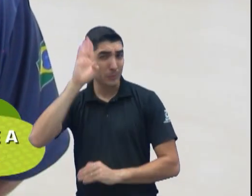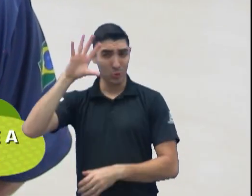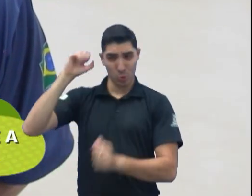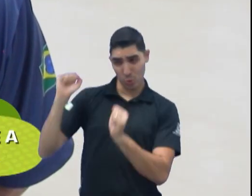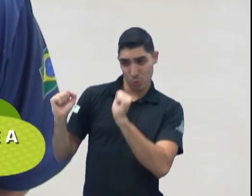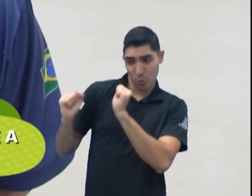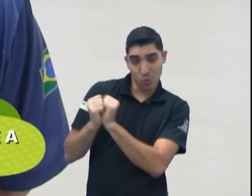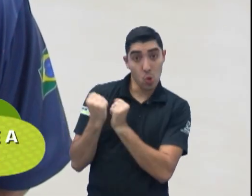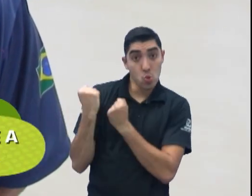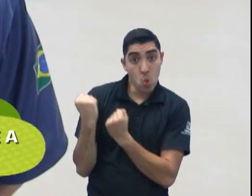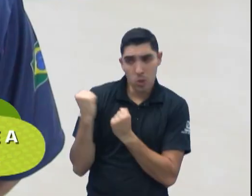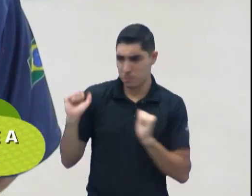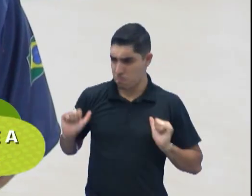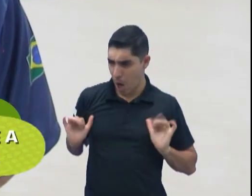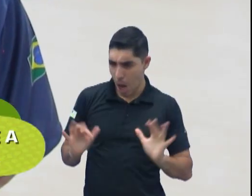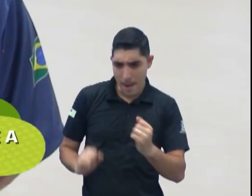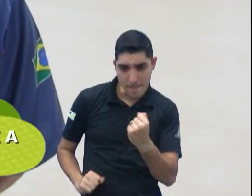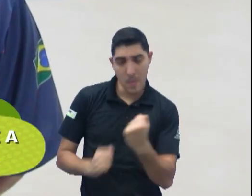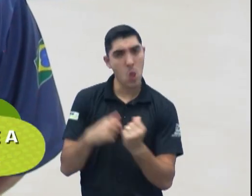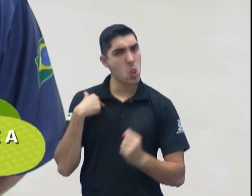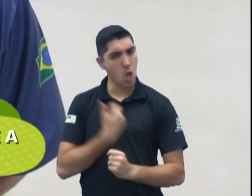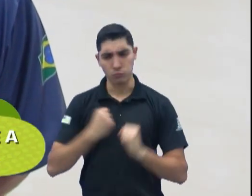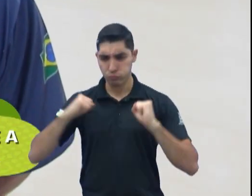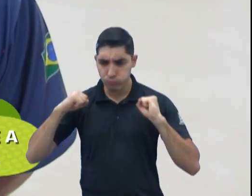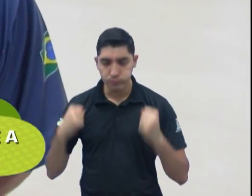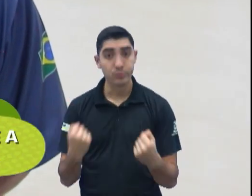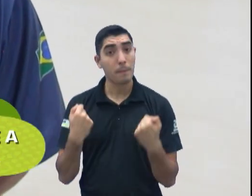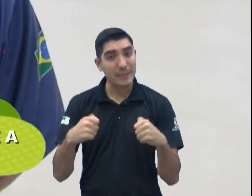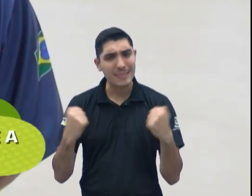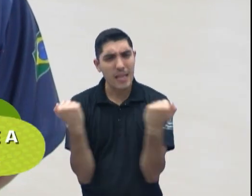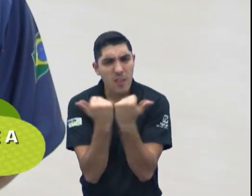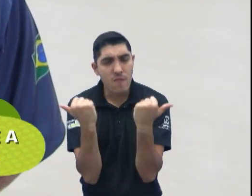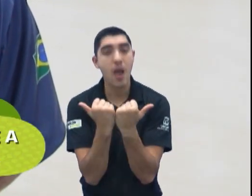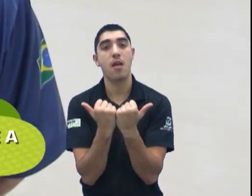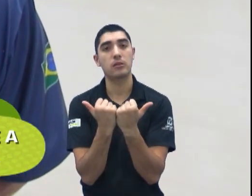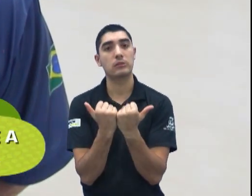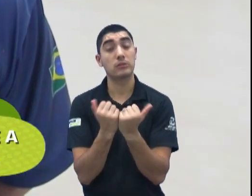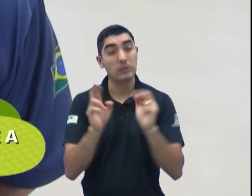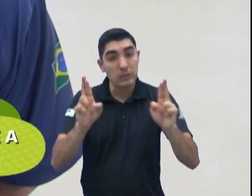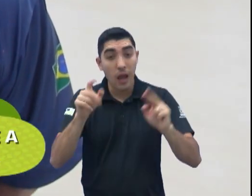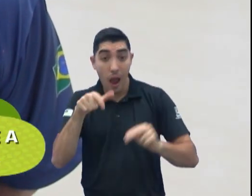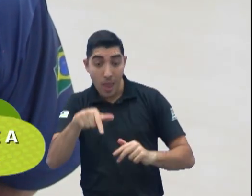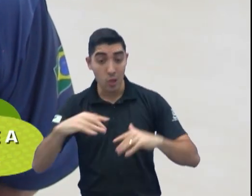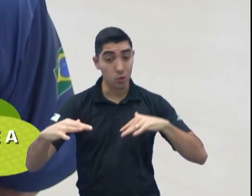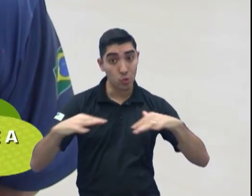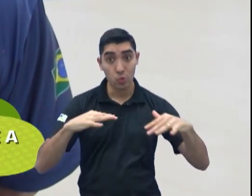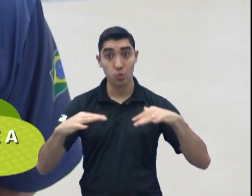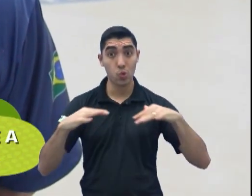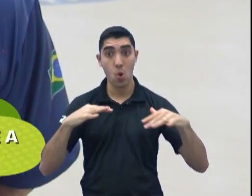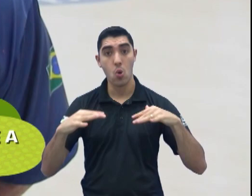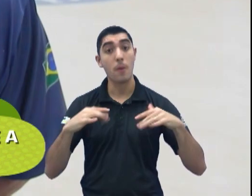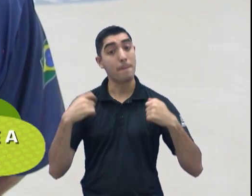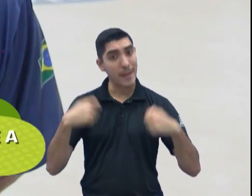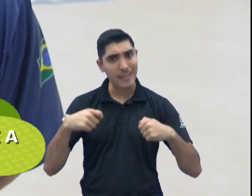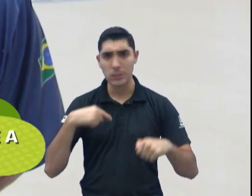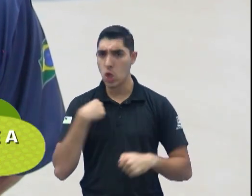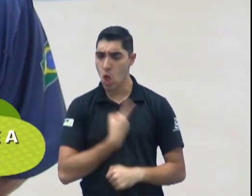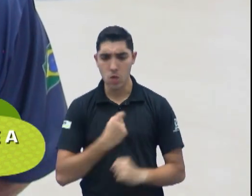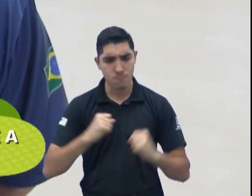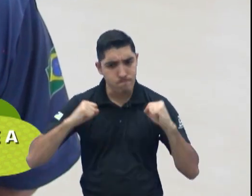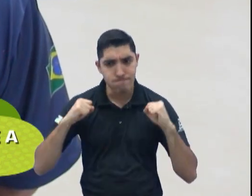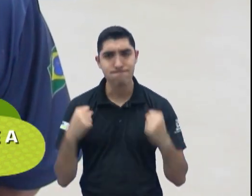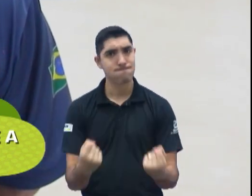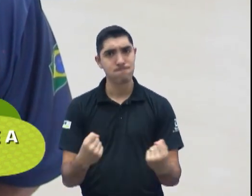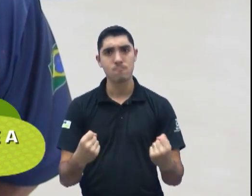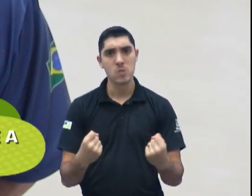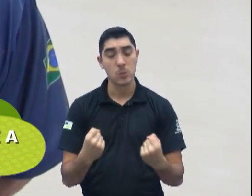somos muito fortes, precisamos correr bem a quadra, precisamos defender bem. Então mais um jogo aí que a gente tem que entrar muito firme, com muita disposição e